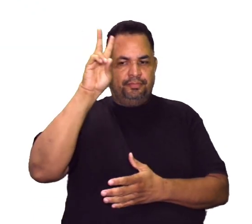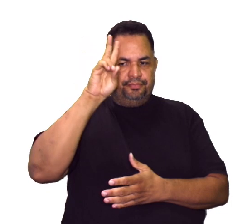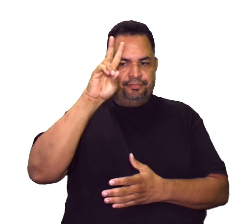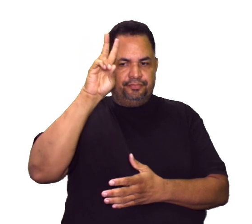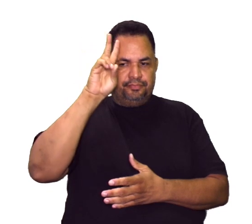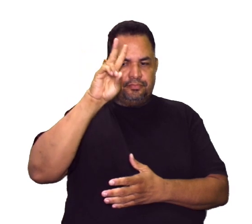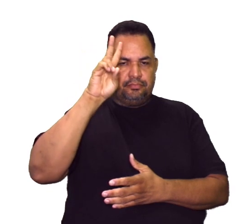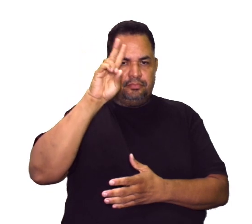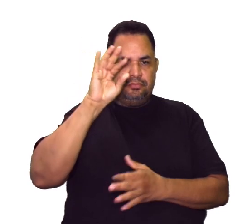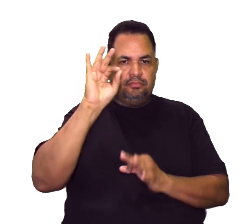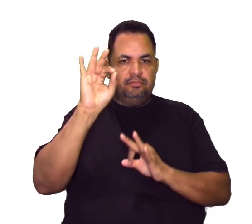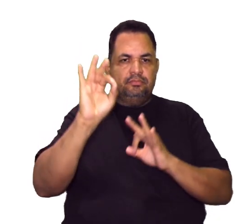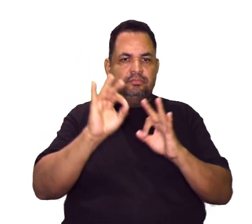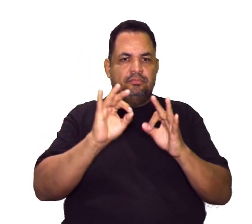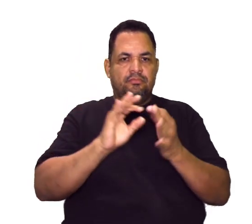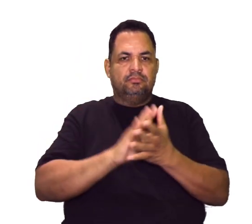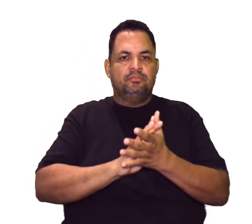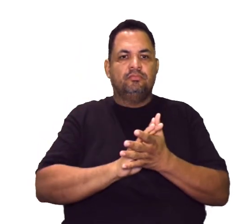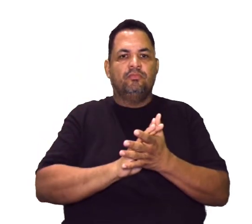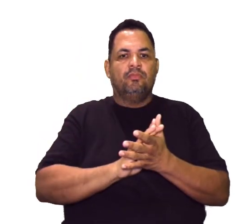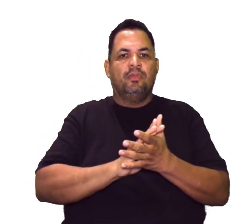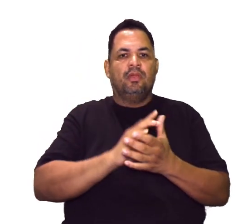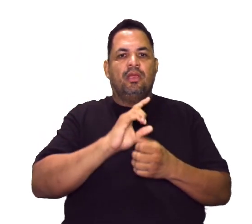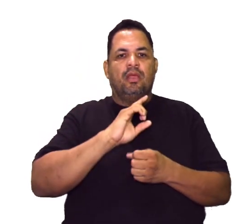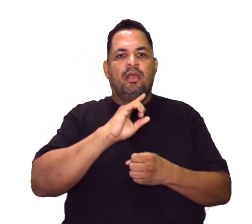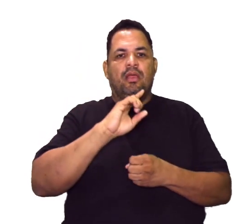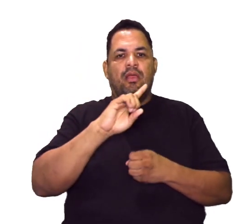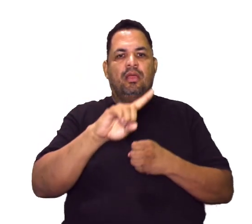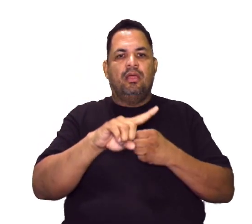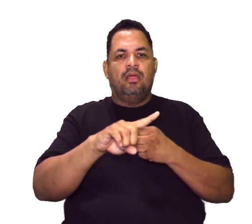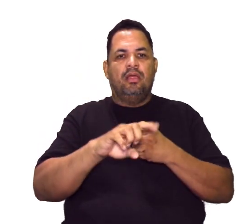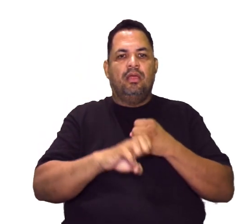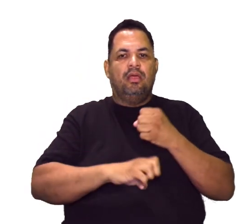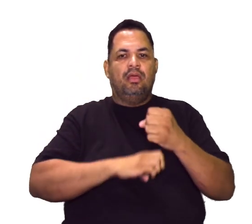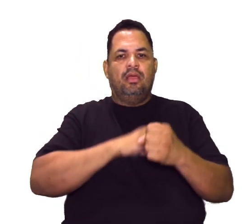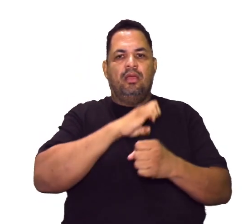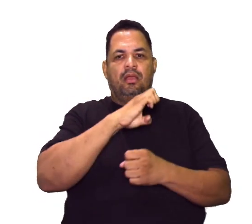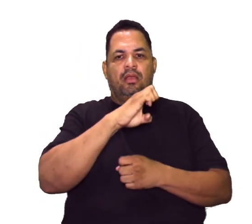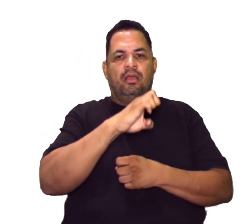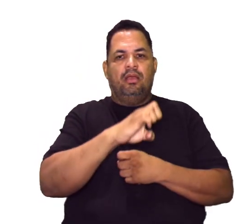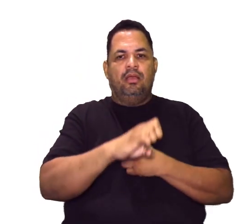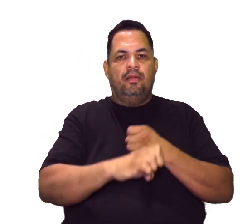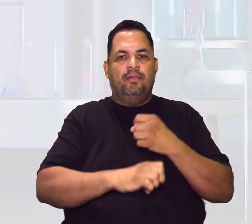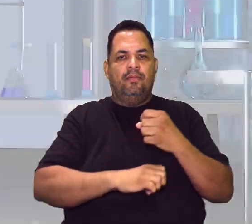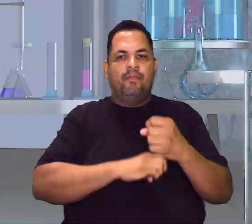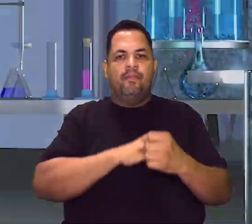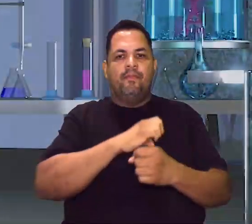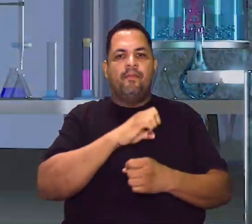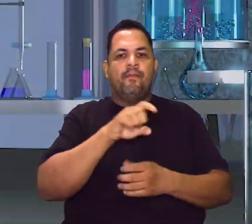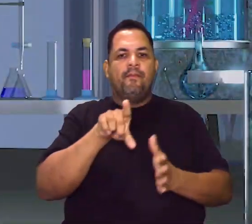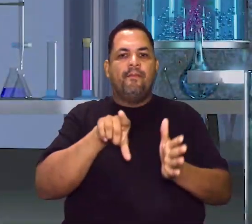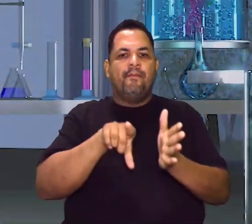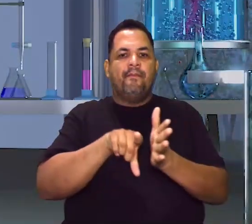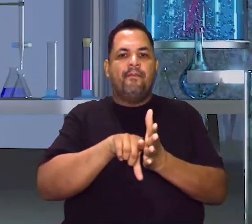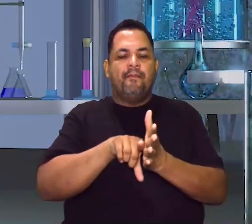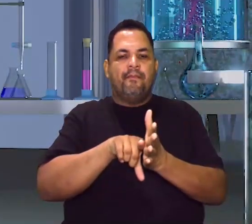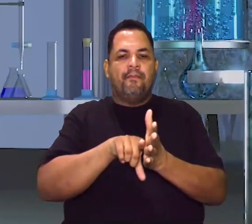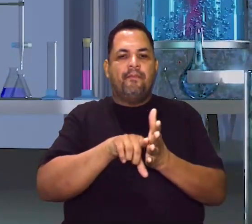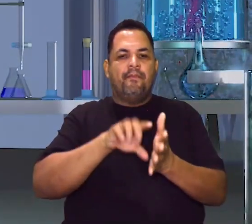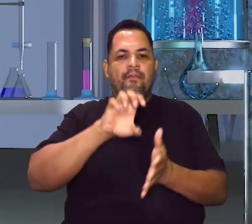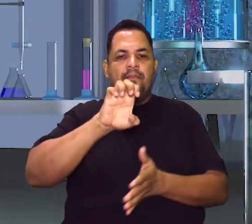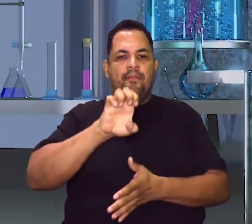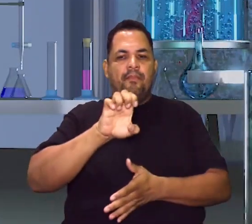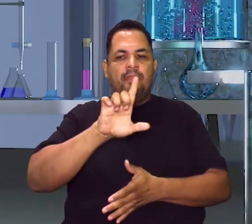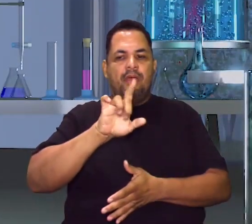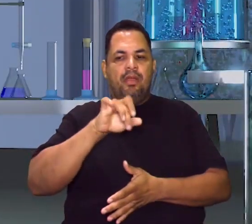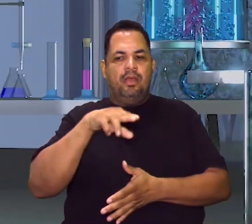Lembrando a eletronegatividade, né? E aí, meu caro aluno, você está lembrado do que significa